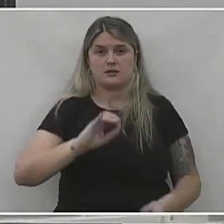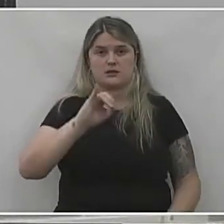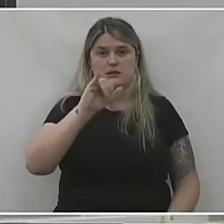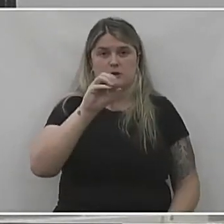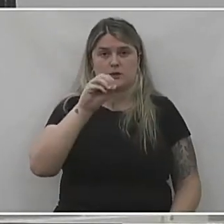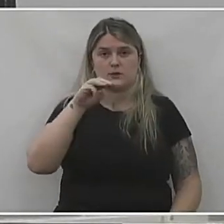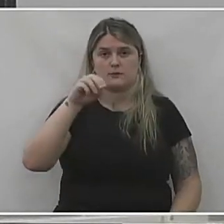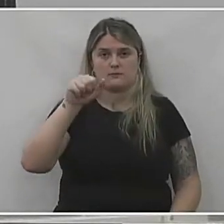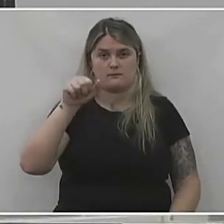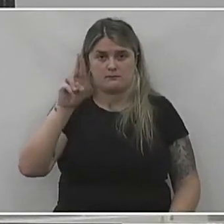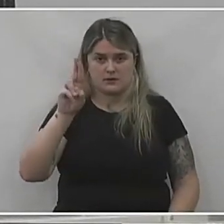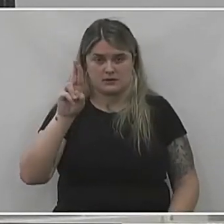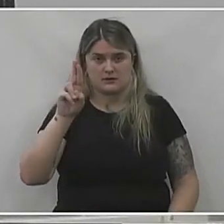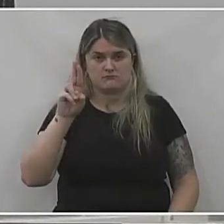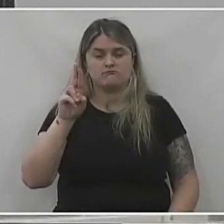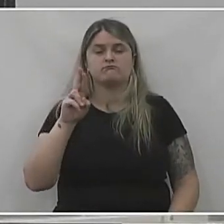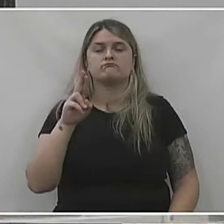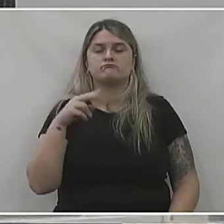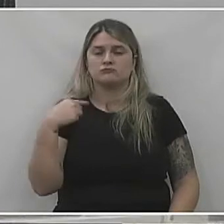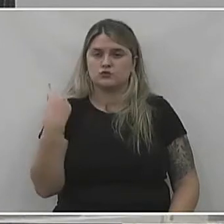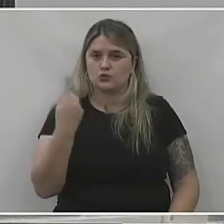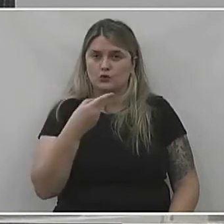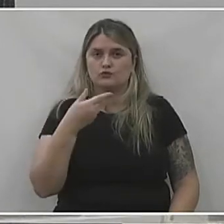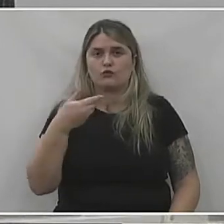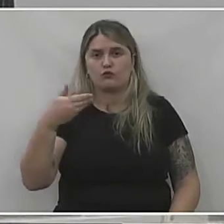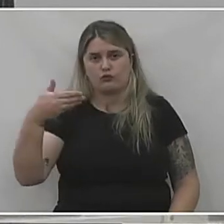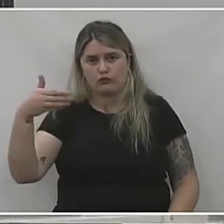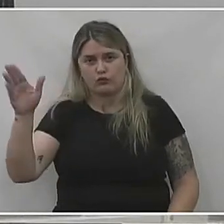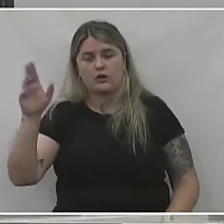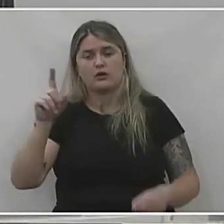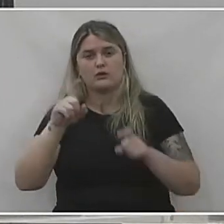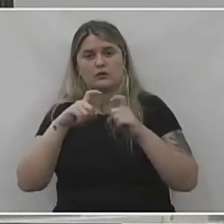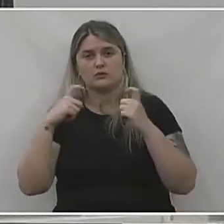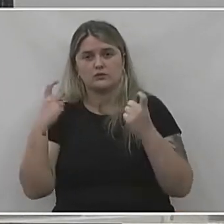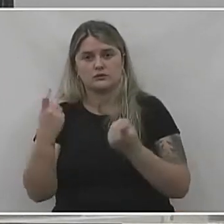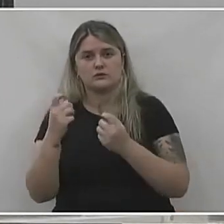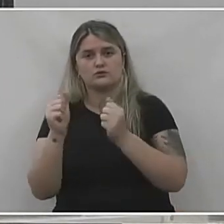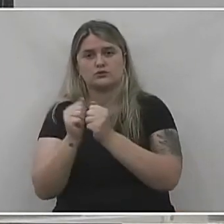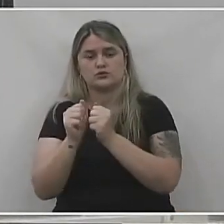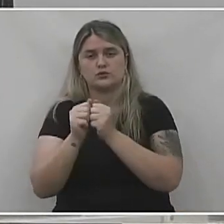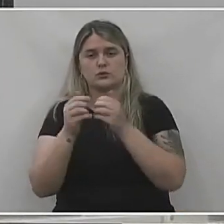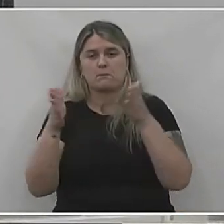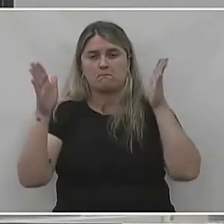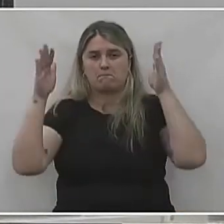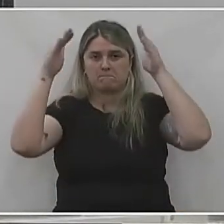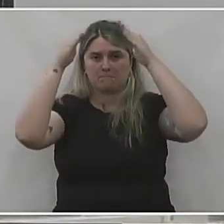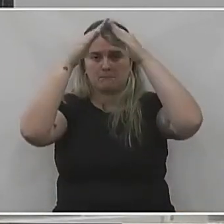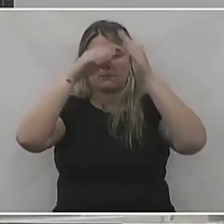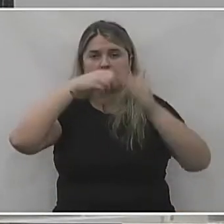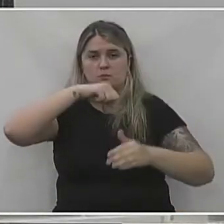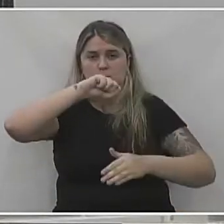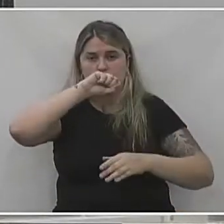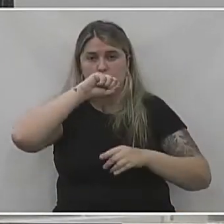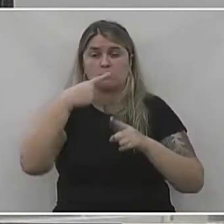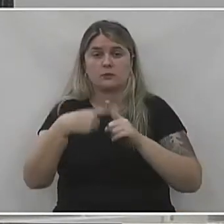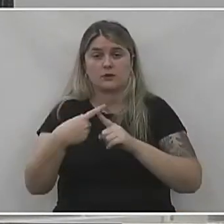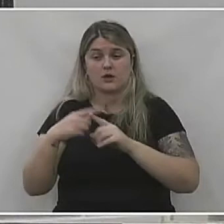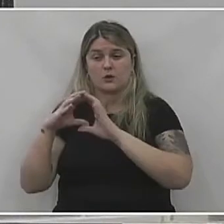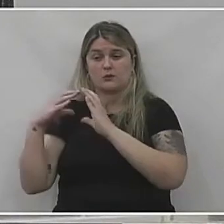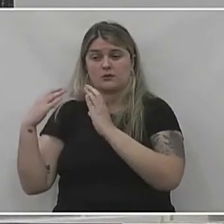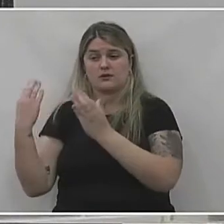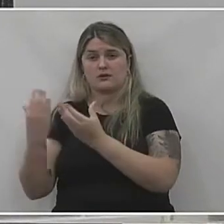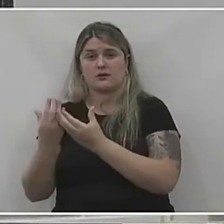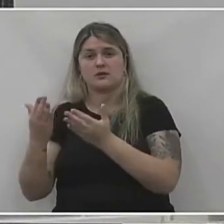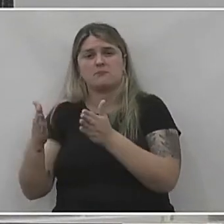com certeza né Nós fomos uma reunião lá com um tal Bispo porque a comunidade gostaria